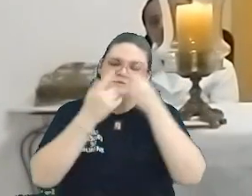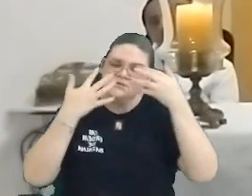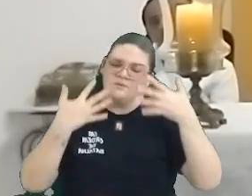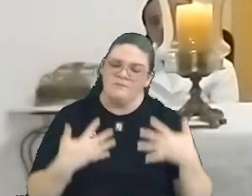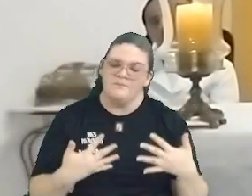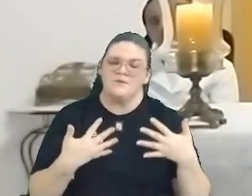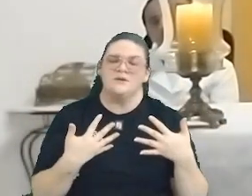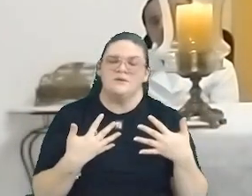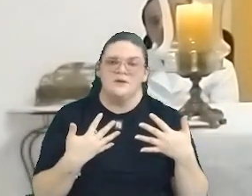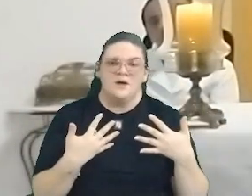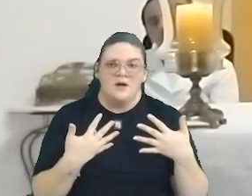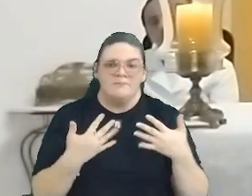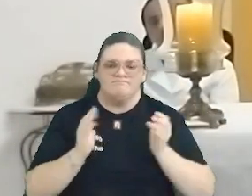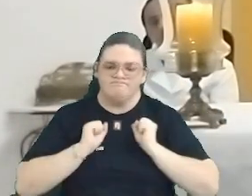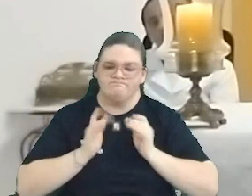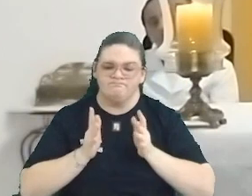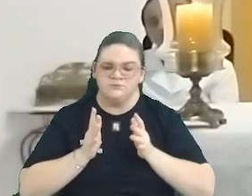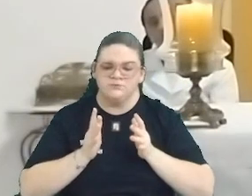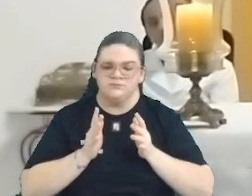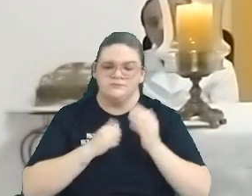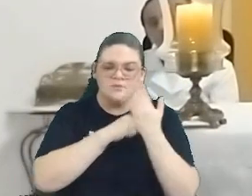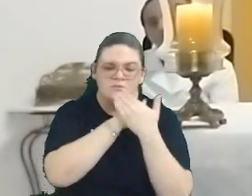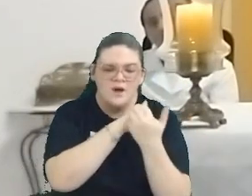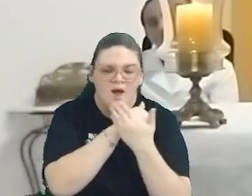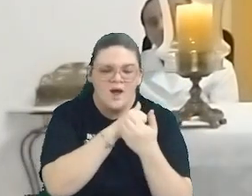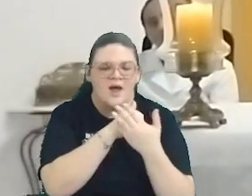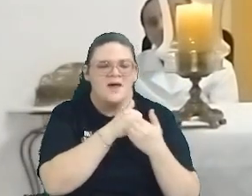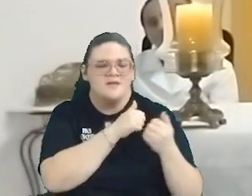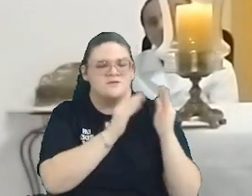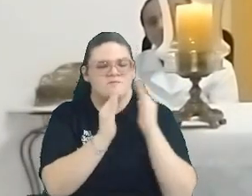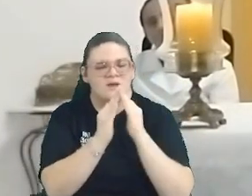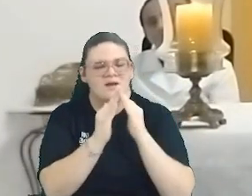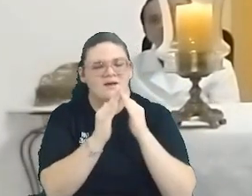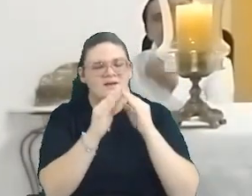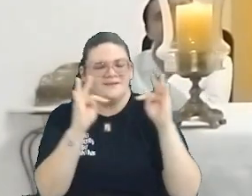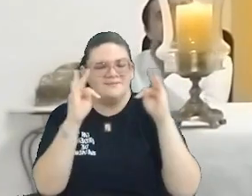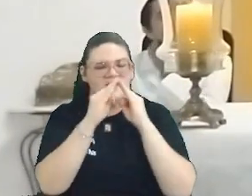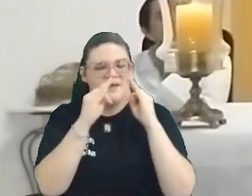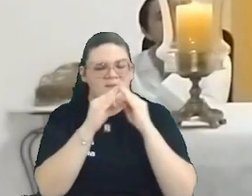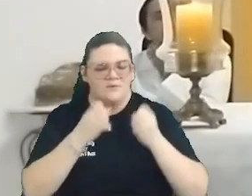Jesus. O zelo por tua casa me consumirá.